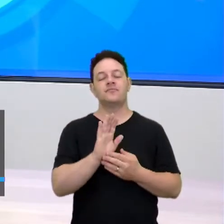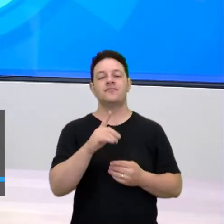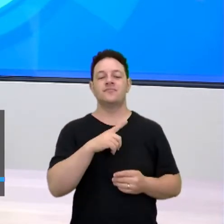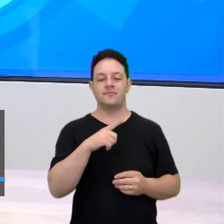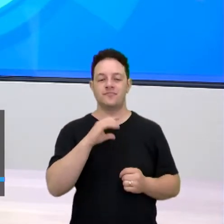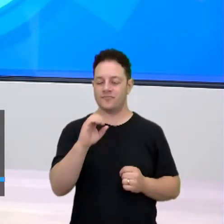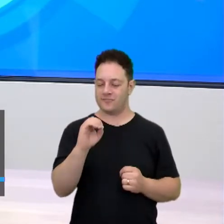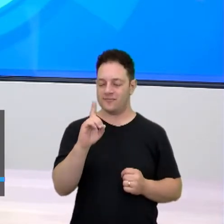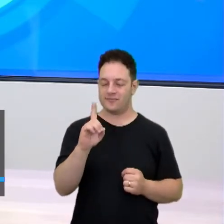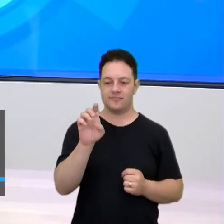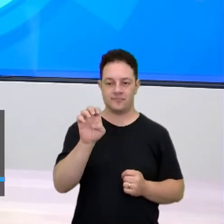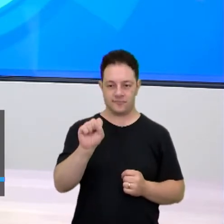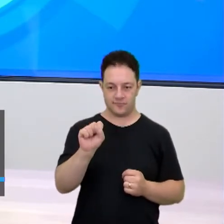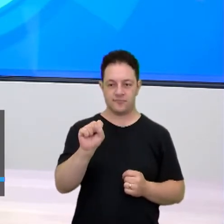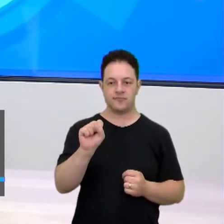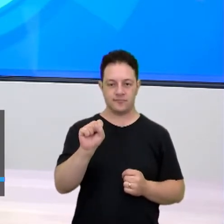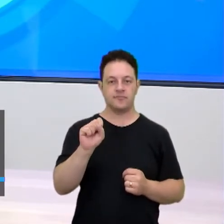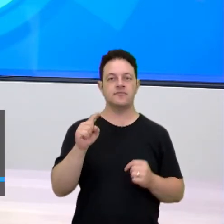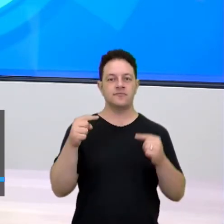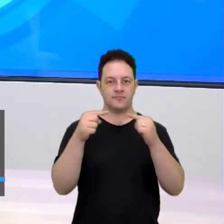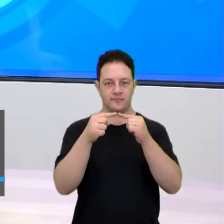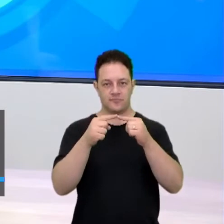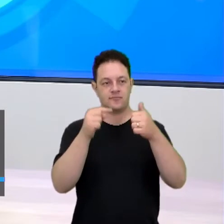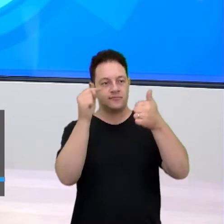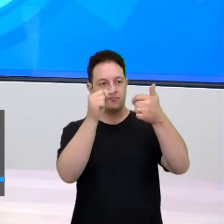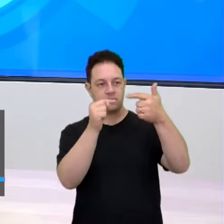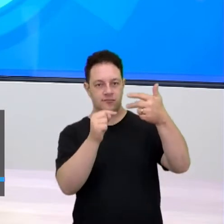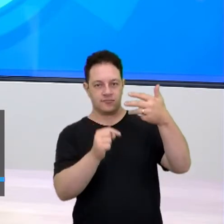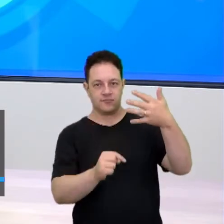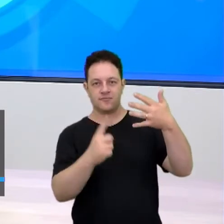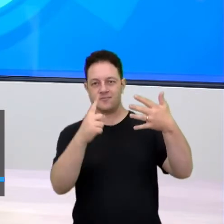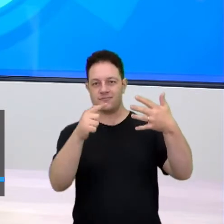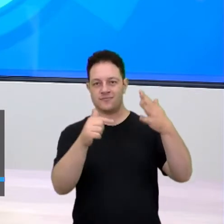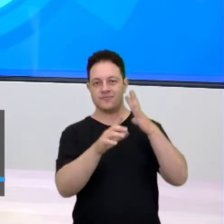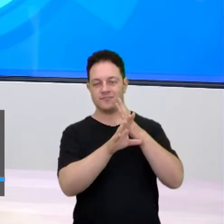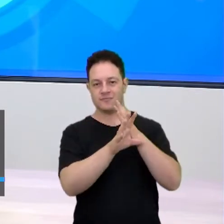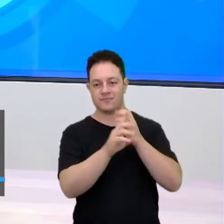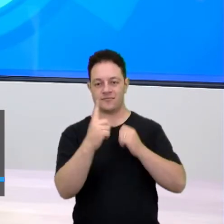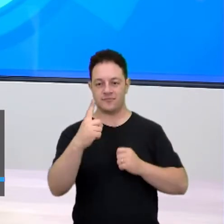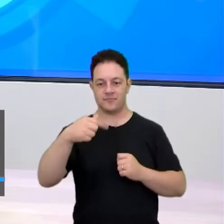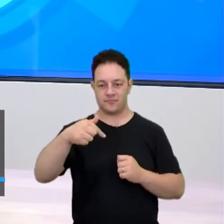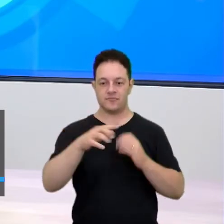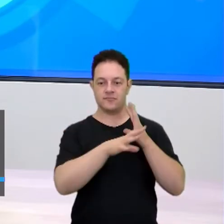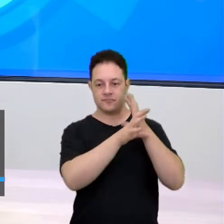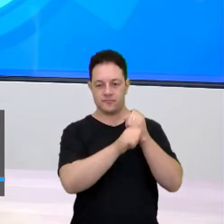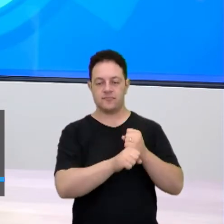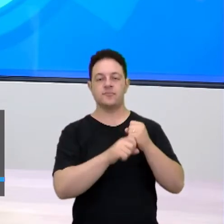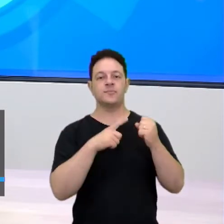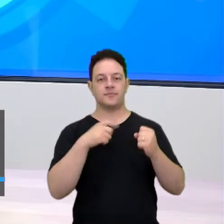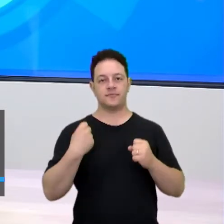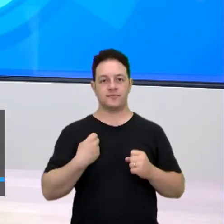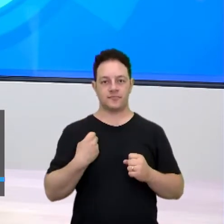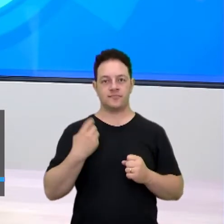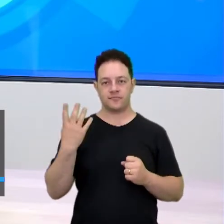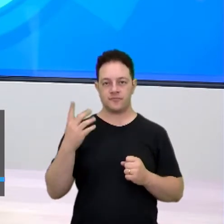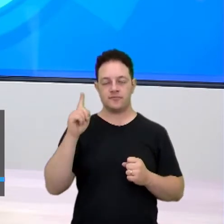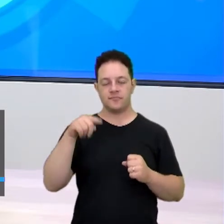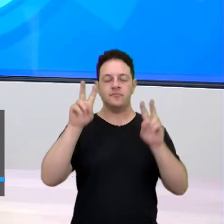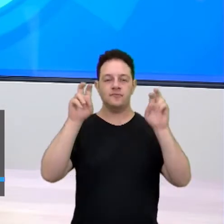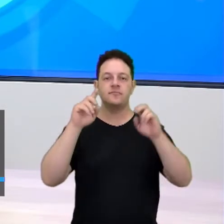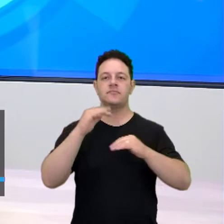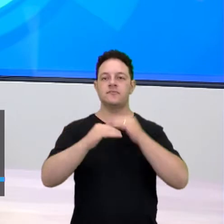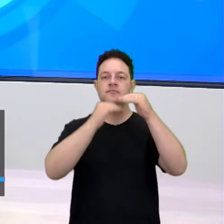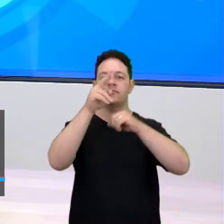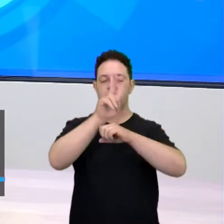que faz parte aí das 17 ODS aí do Objetivo do Desenvolvimento Sustentável, né,